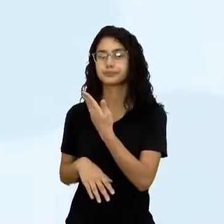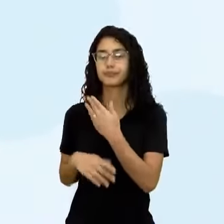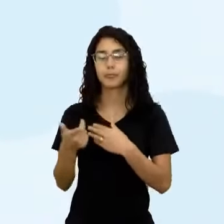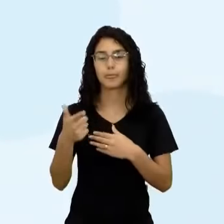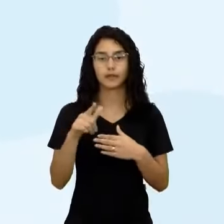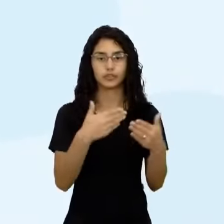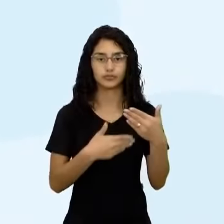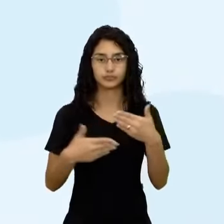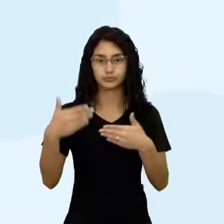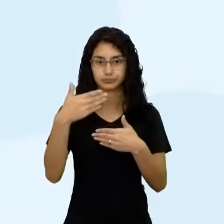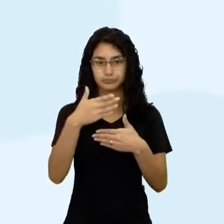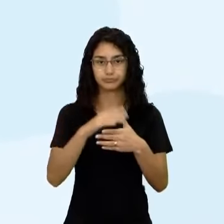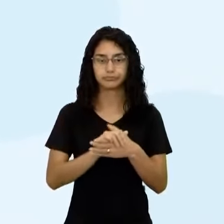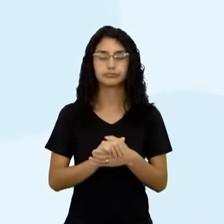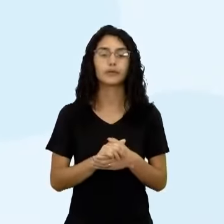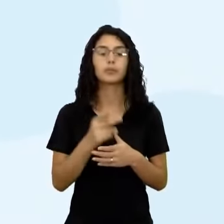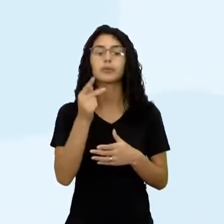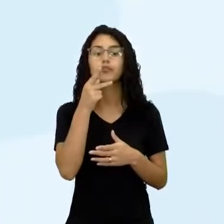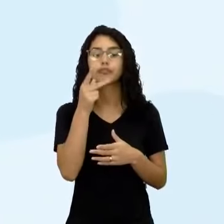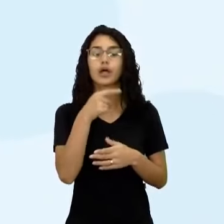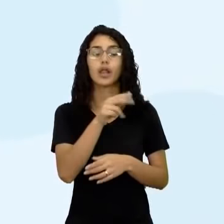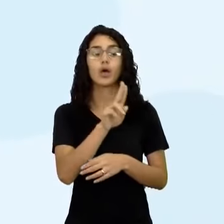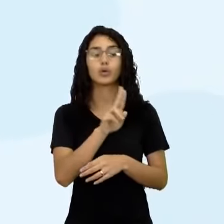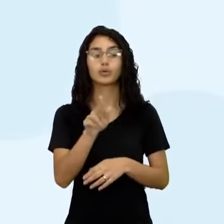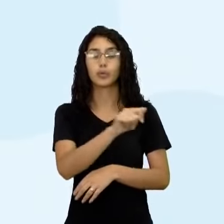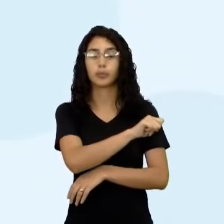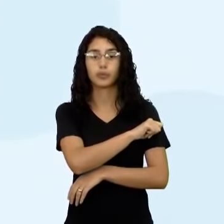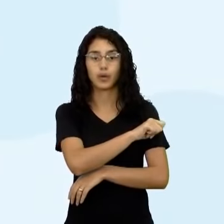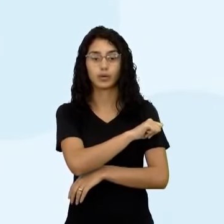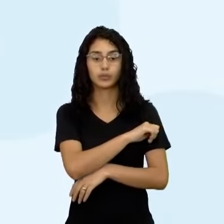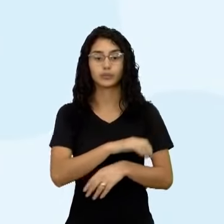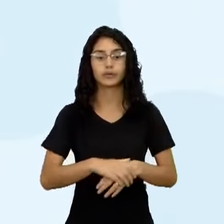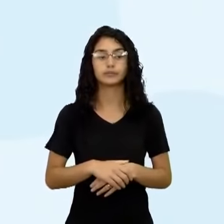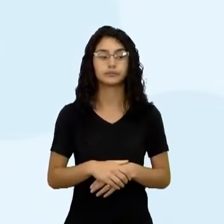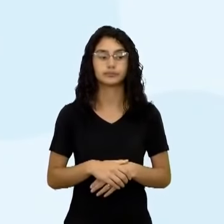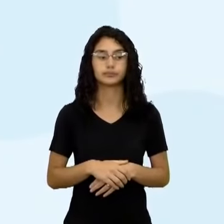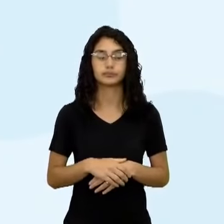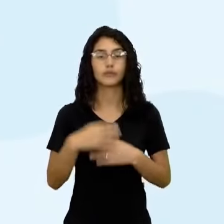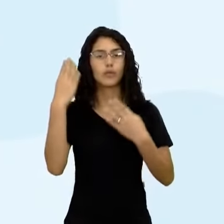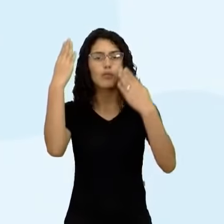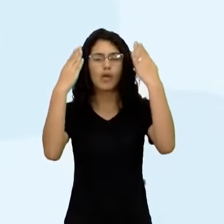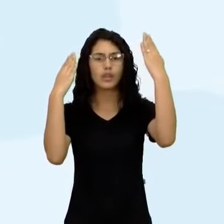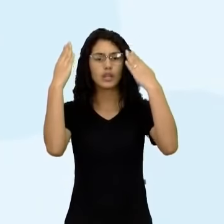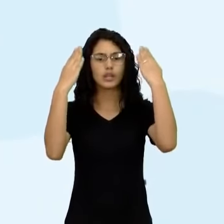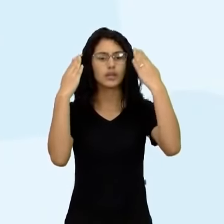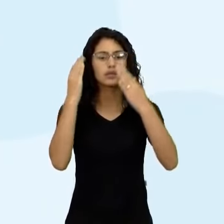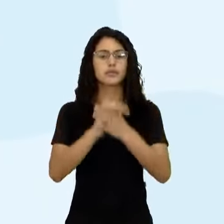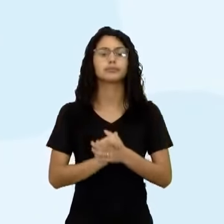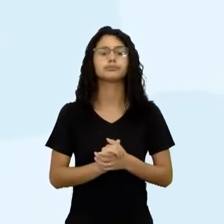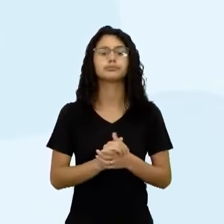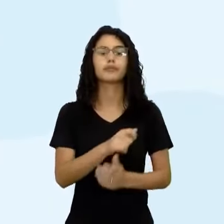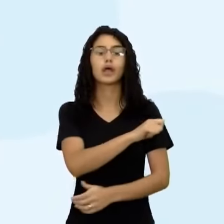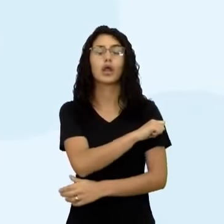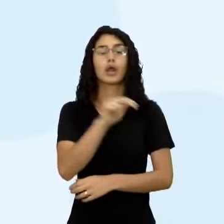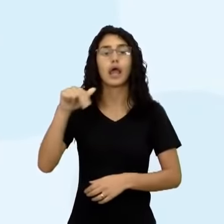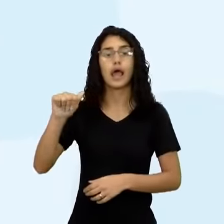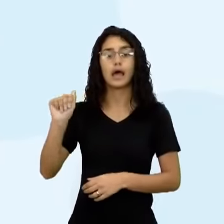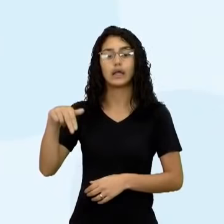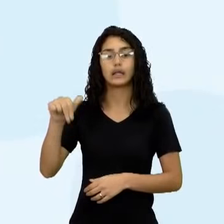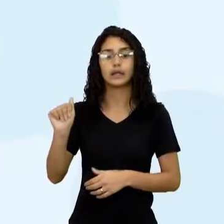fazer a citar o nome da Luna né adaptação da obra O Alienista pela aluna Ana Carolina Silveira